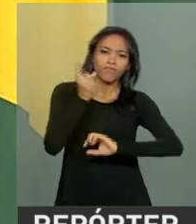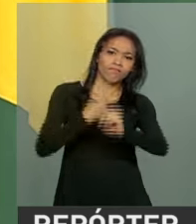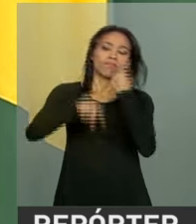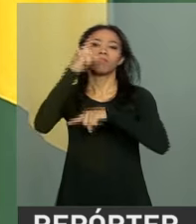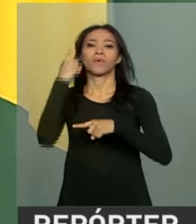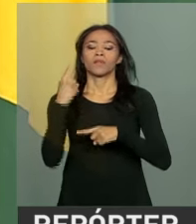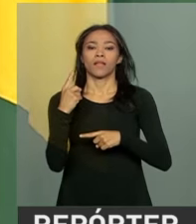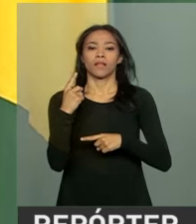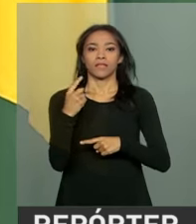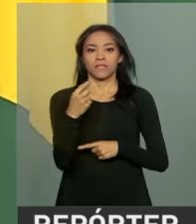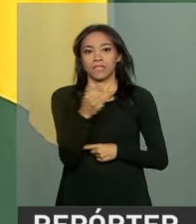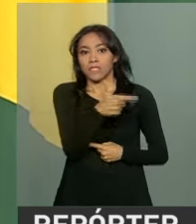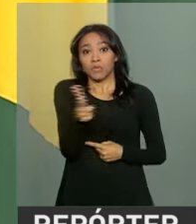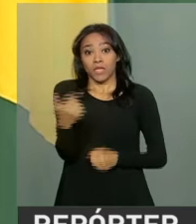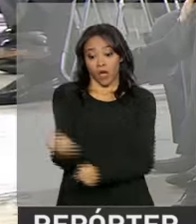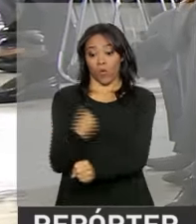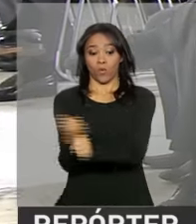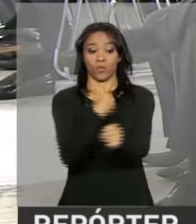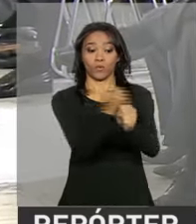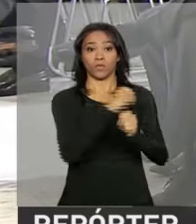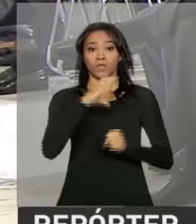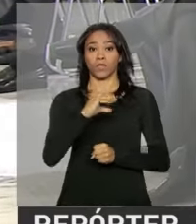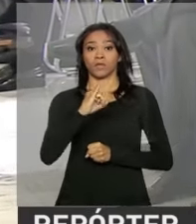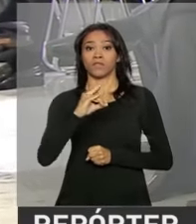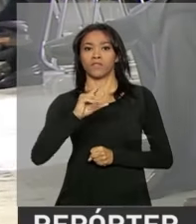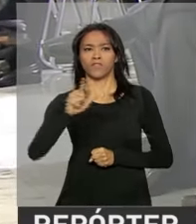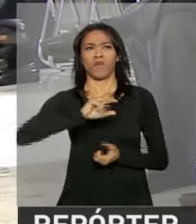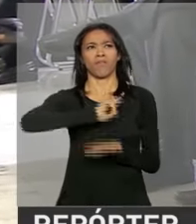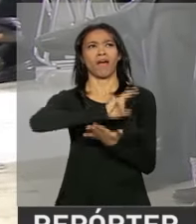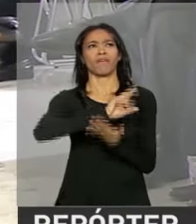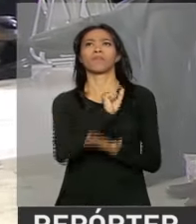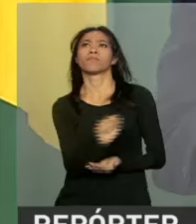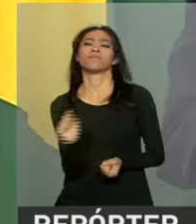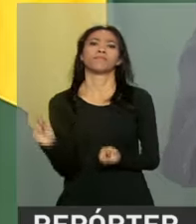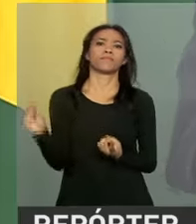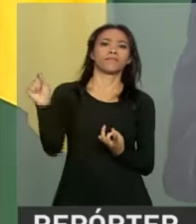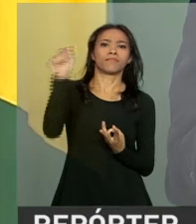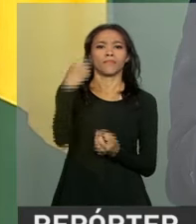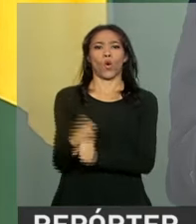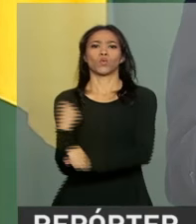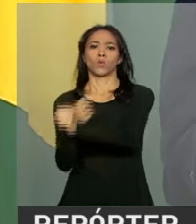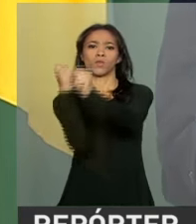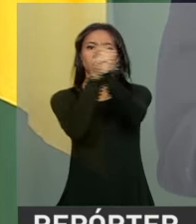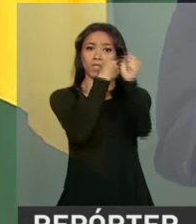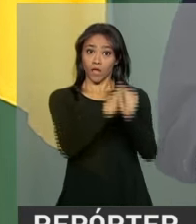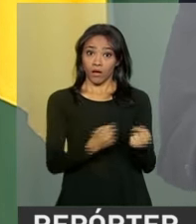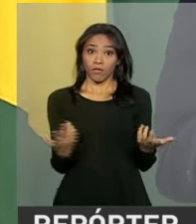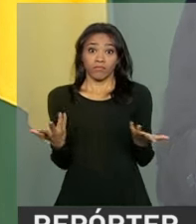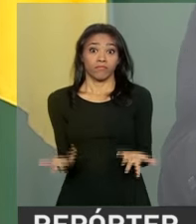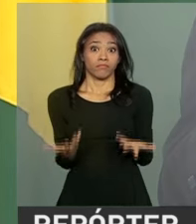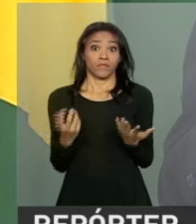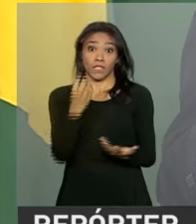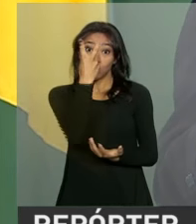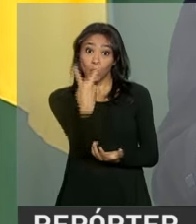sem a construção civil. Milhares de obras do Minha Casa Minha Vida, eles têm